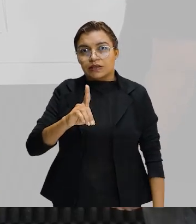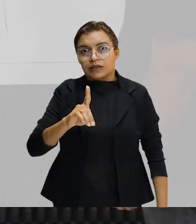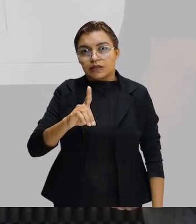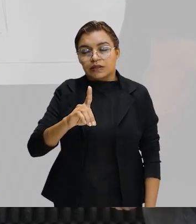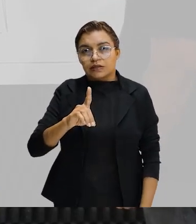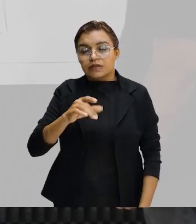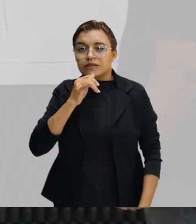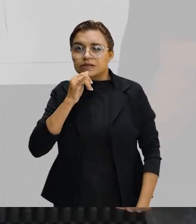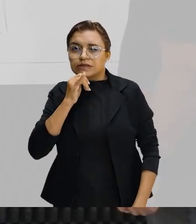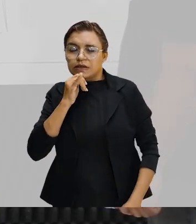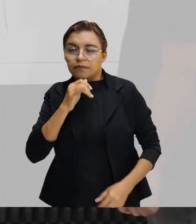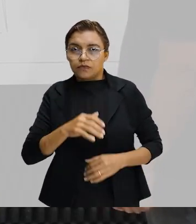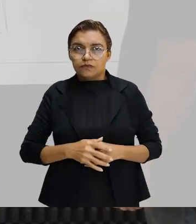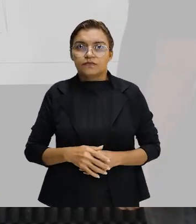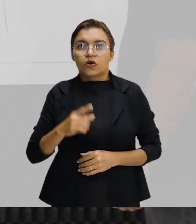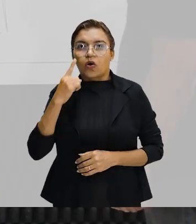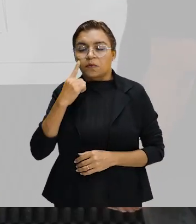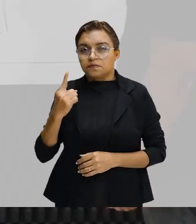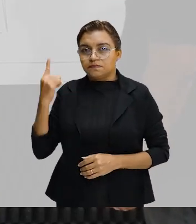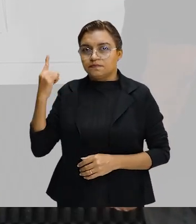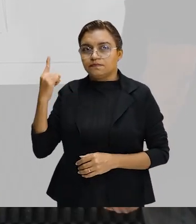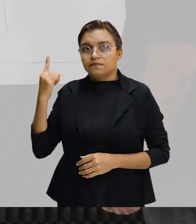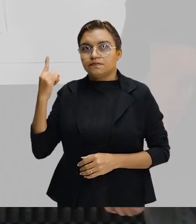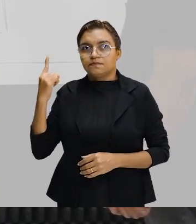dividido por área. Pronto.